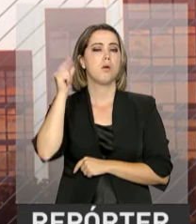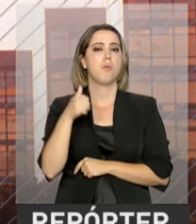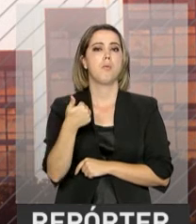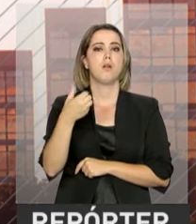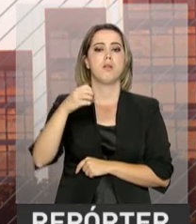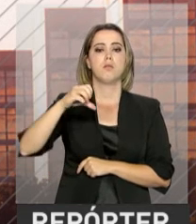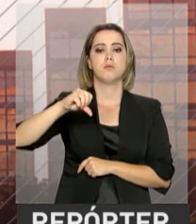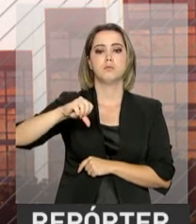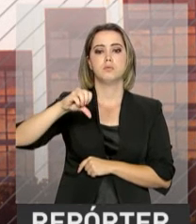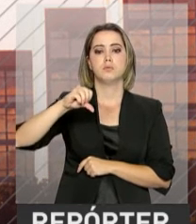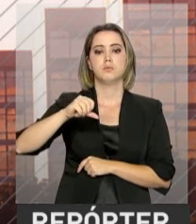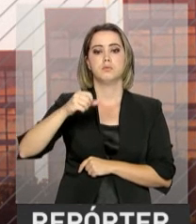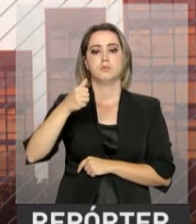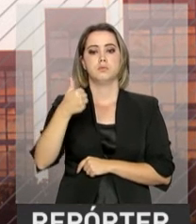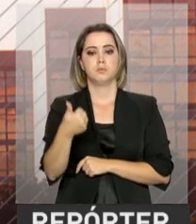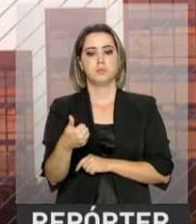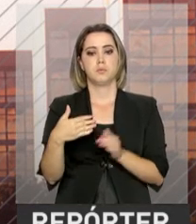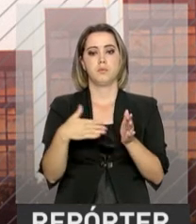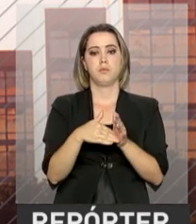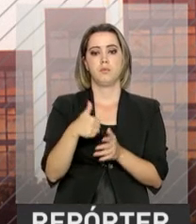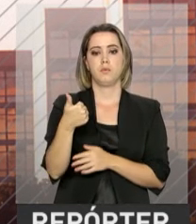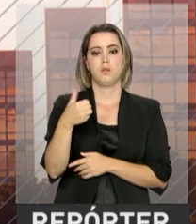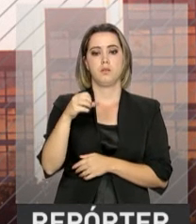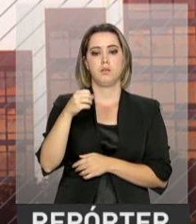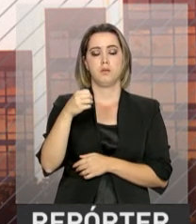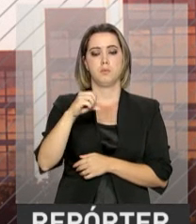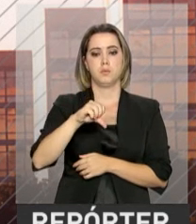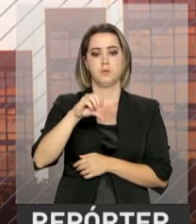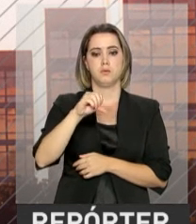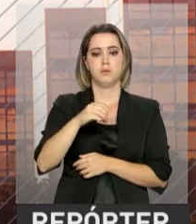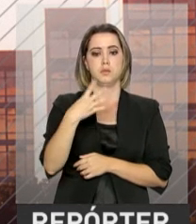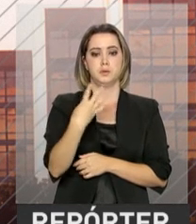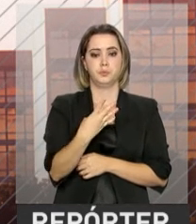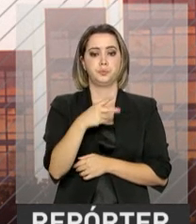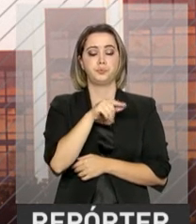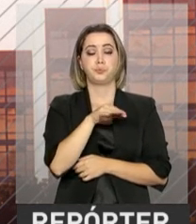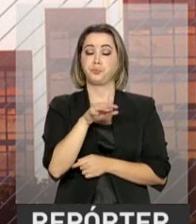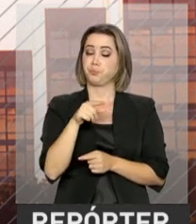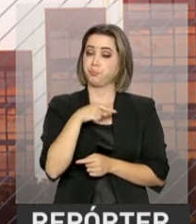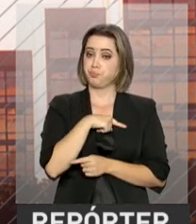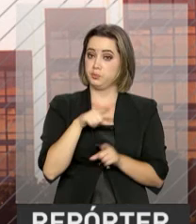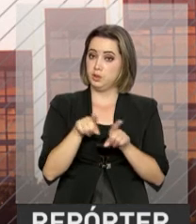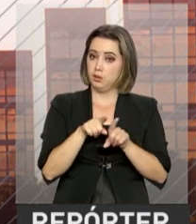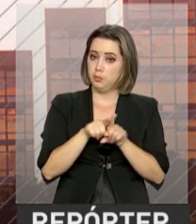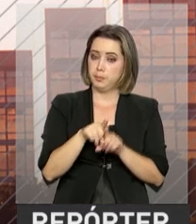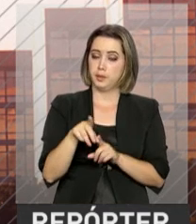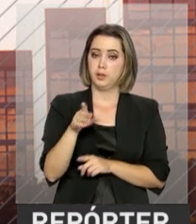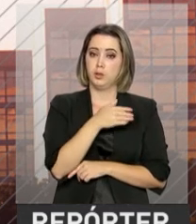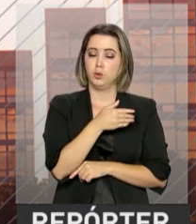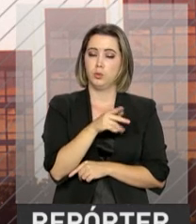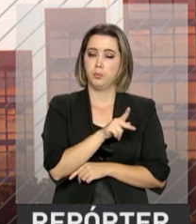a 1994. No governo Fernando Henrique Cardoso, Aloísio Nunes foi